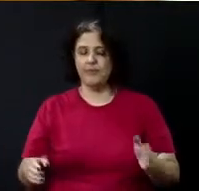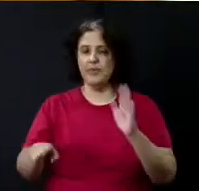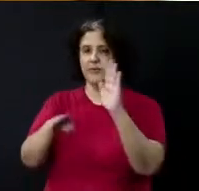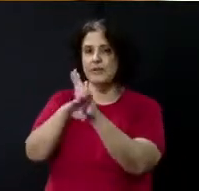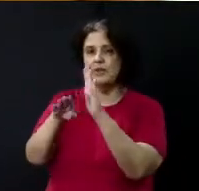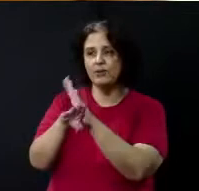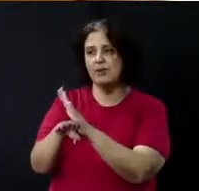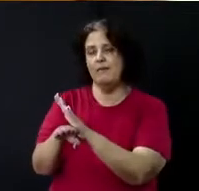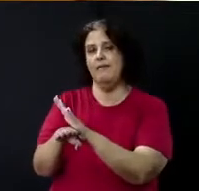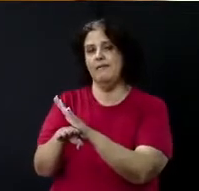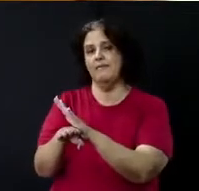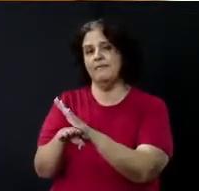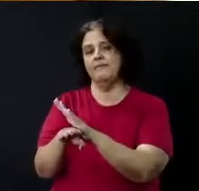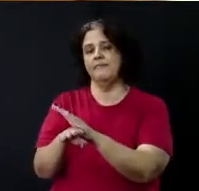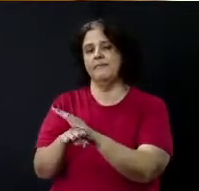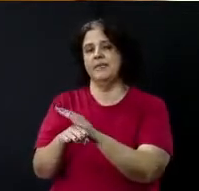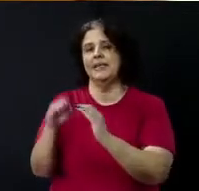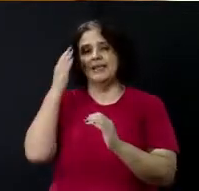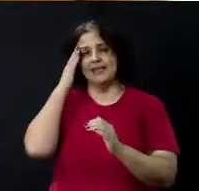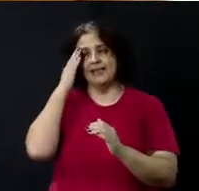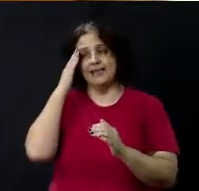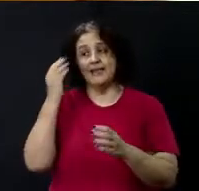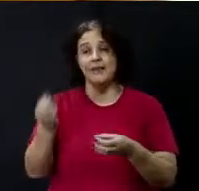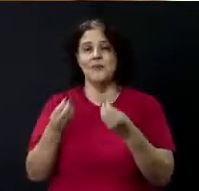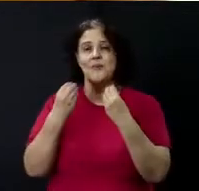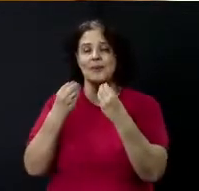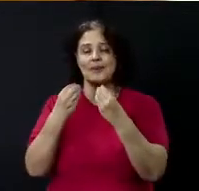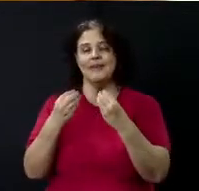Brasil, 1889.